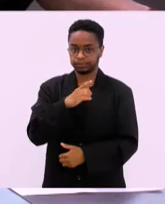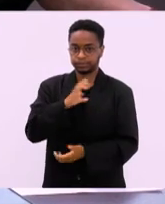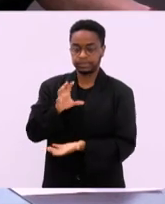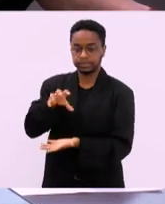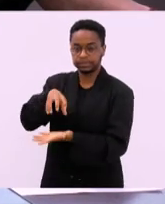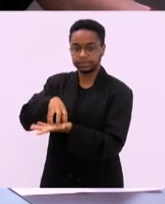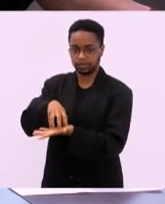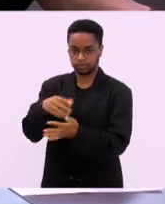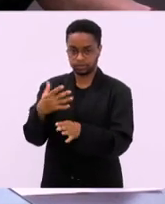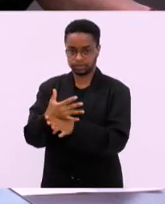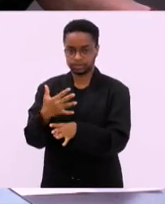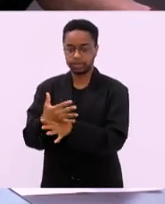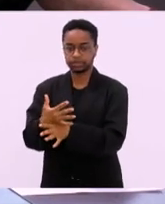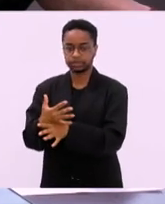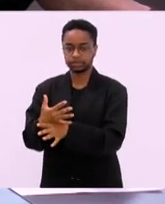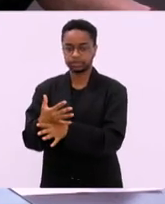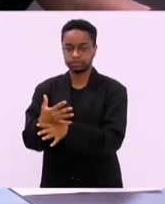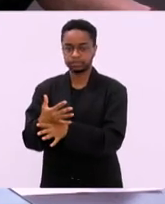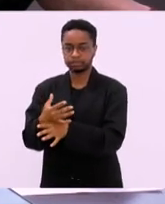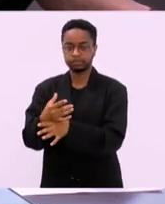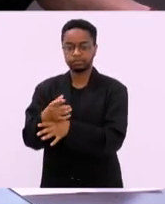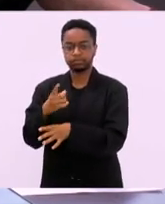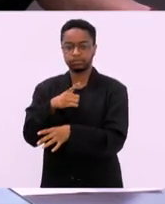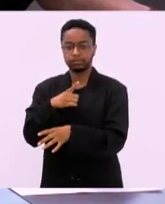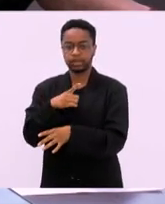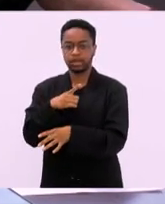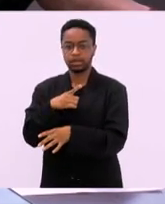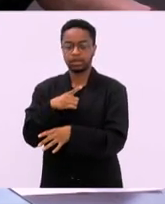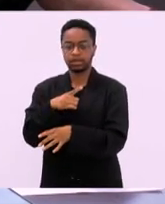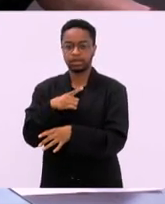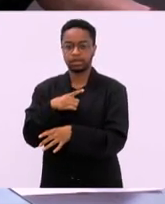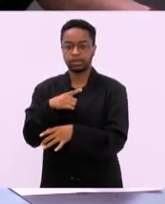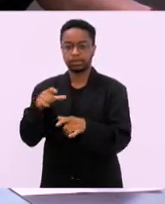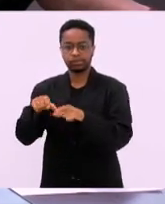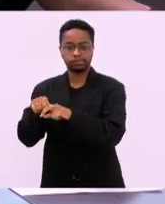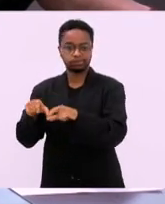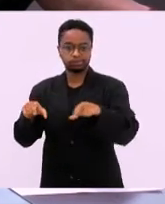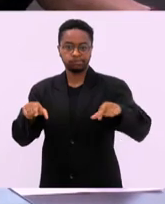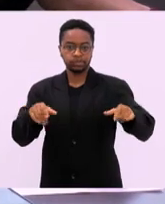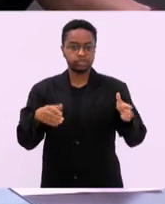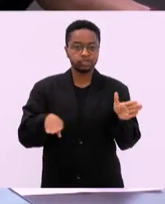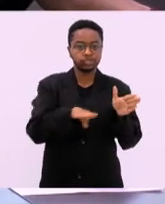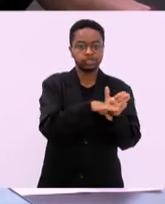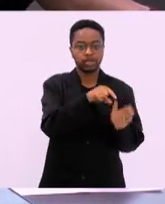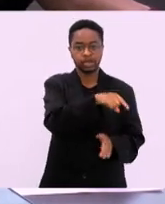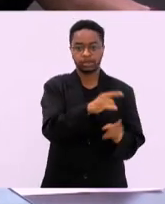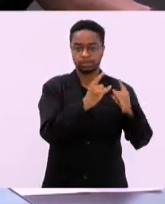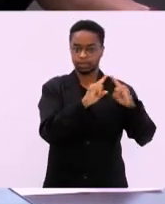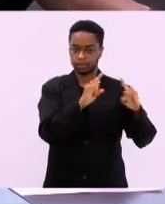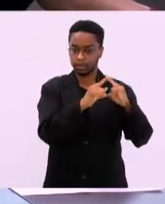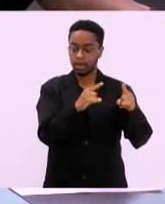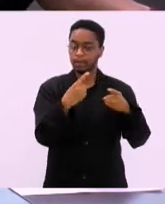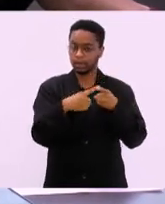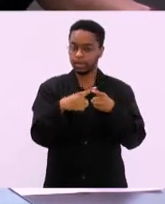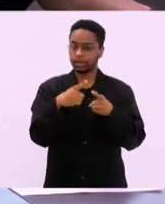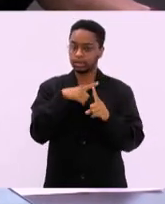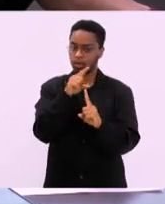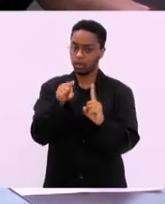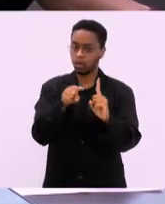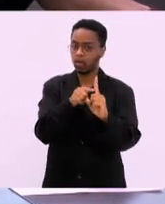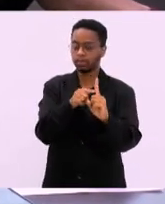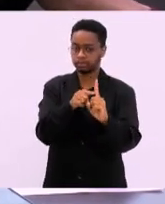cidade, faça a sua transição naquele terminal. Porque essa era uma das